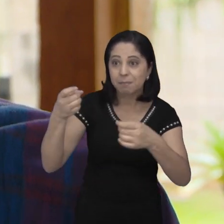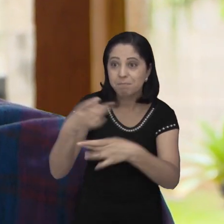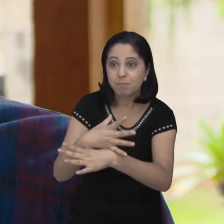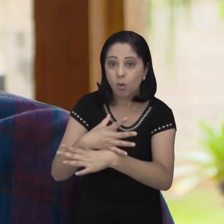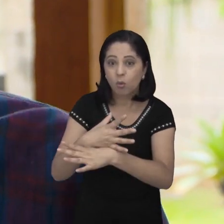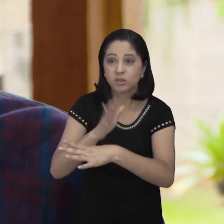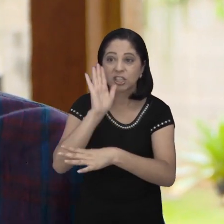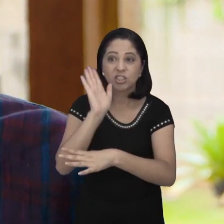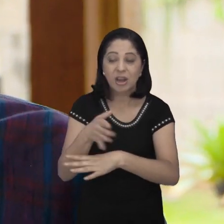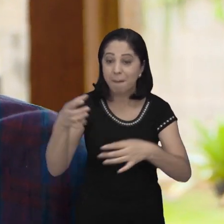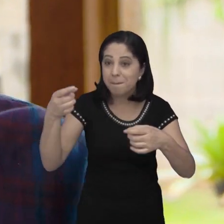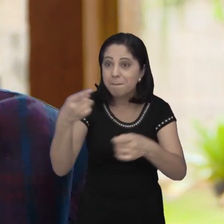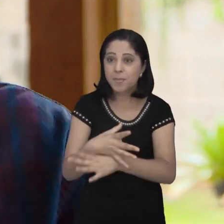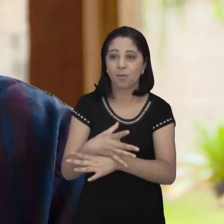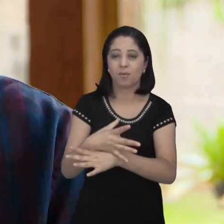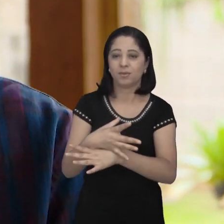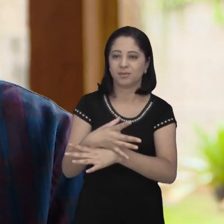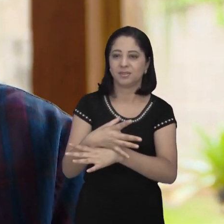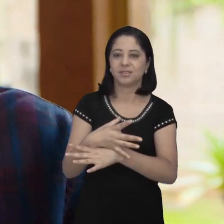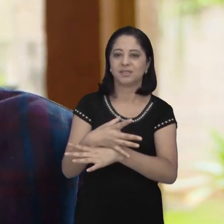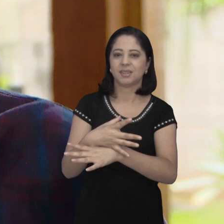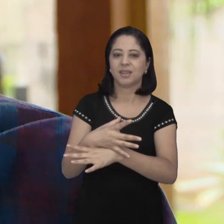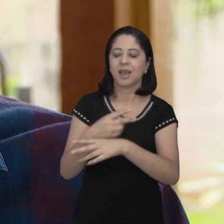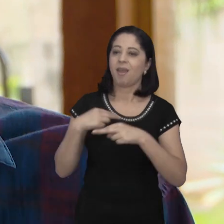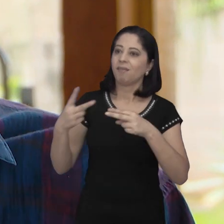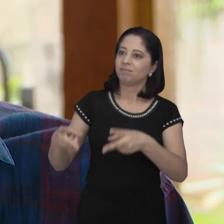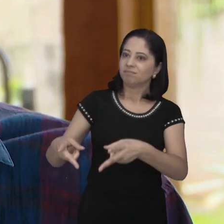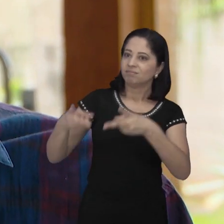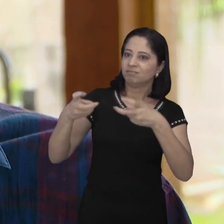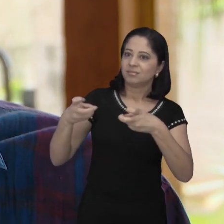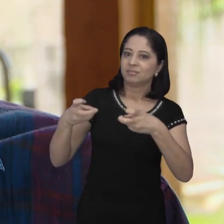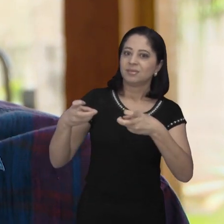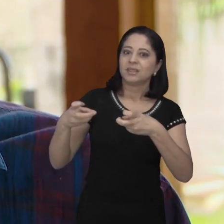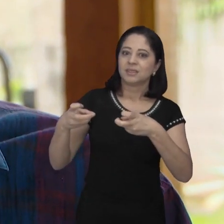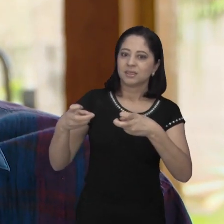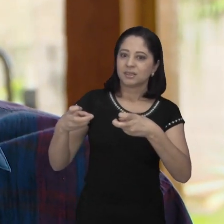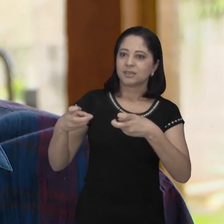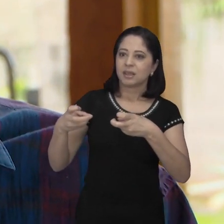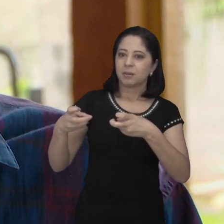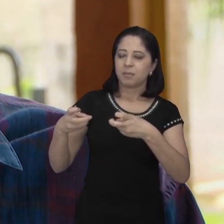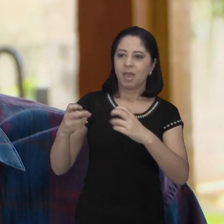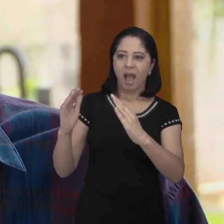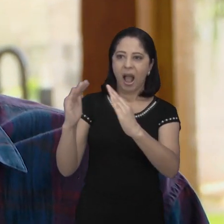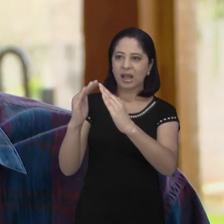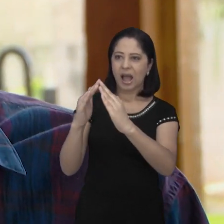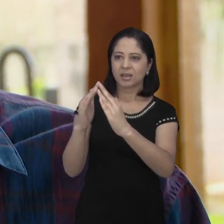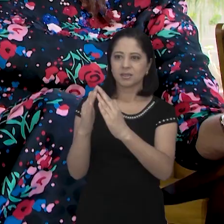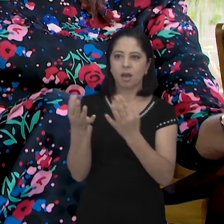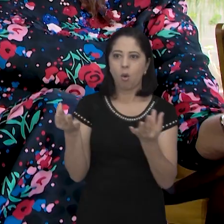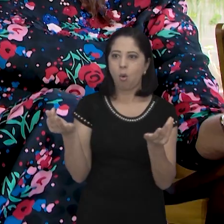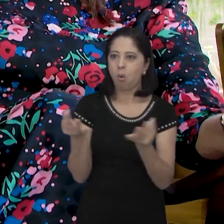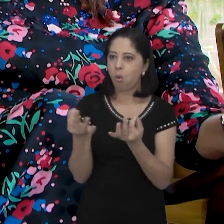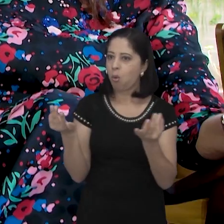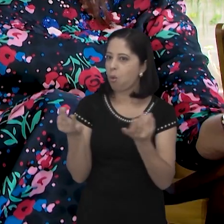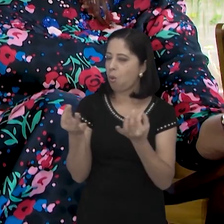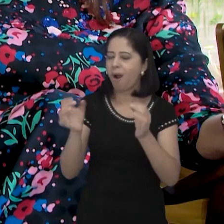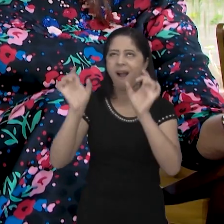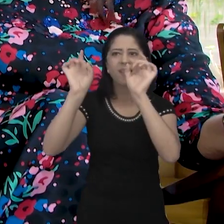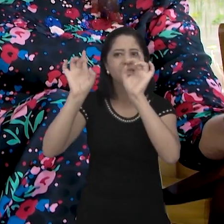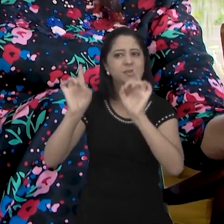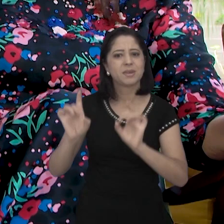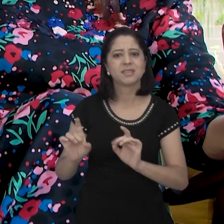quando ela ficou pronta, foi entregue na nossa mão, a gente percebeu que era realmente um brinco, era uma